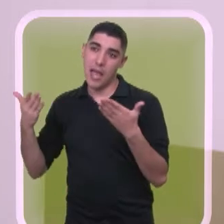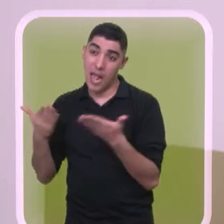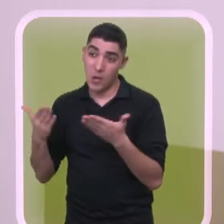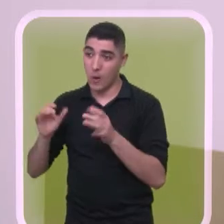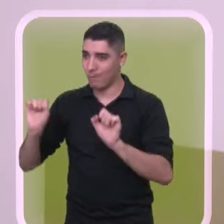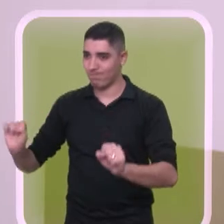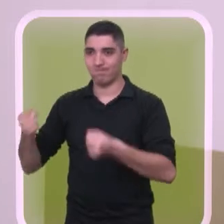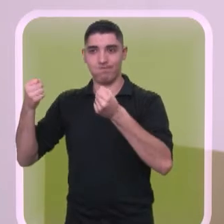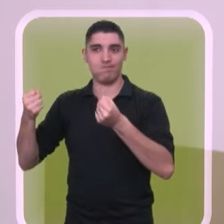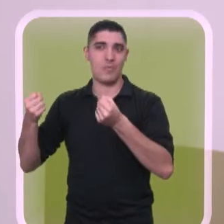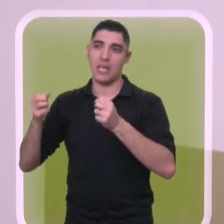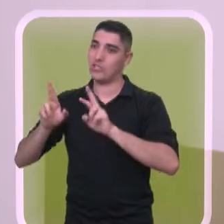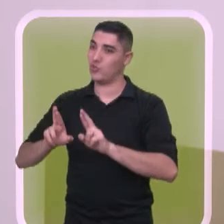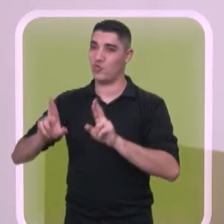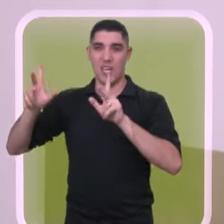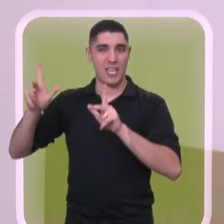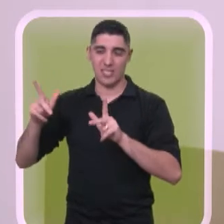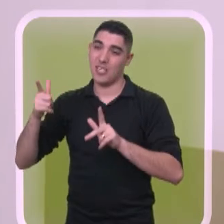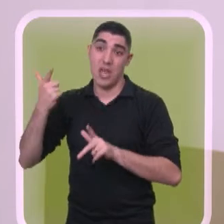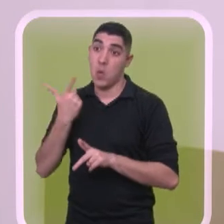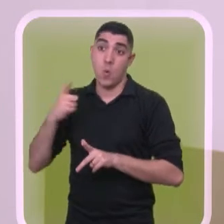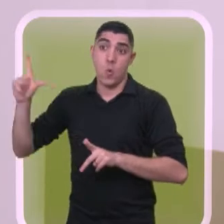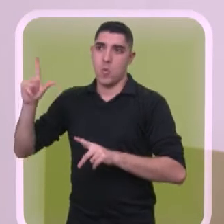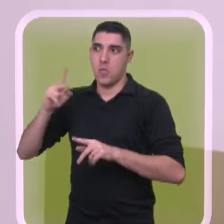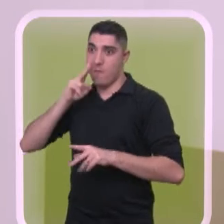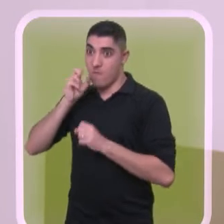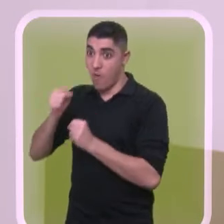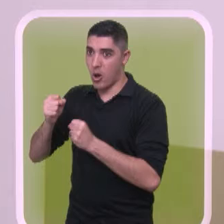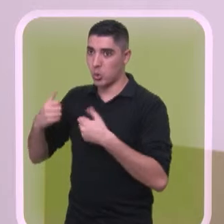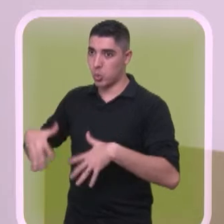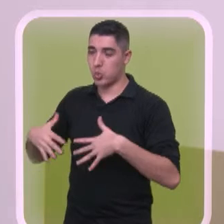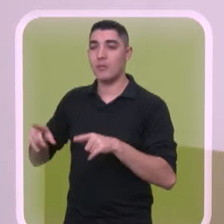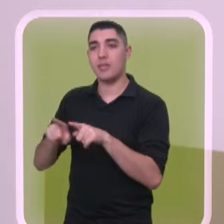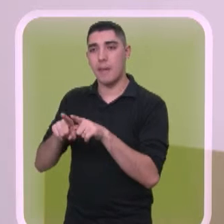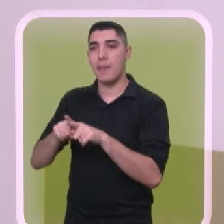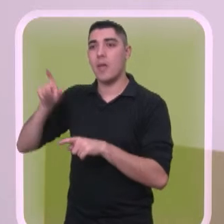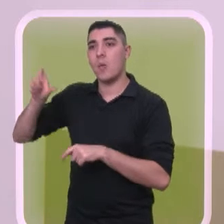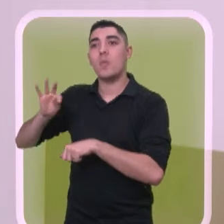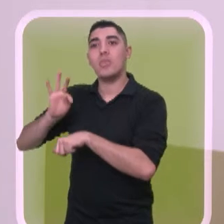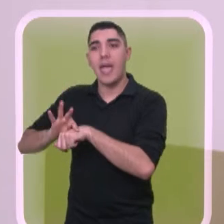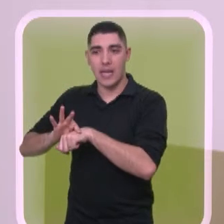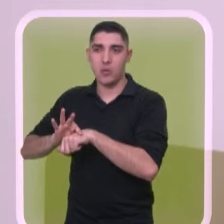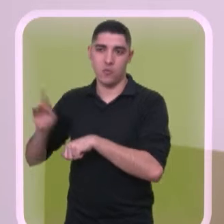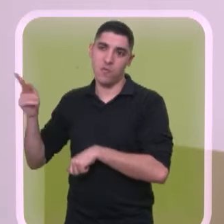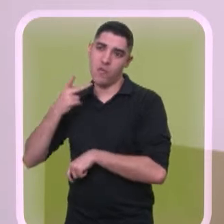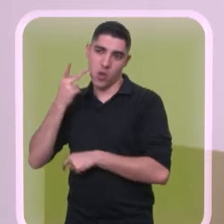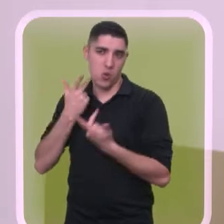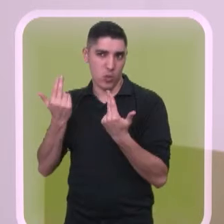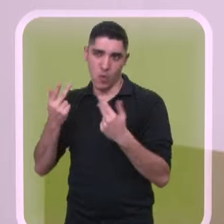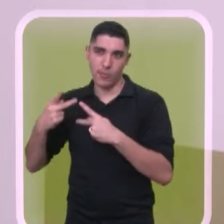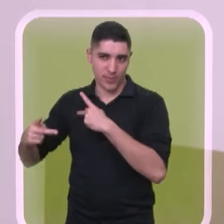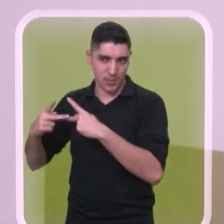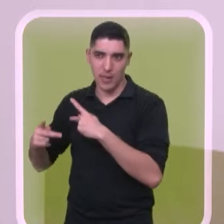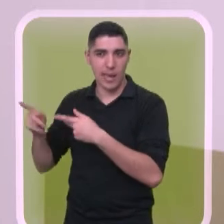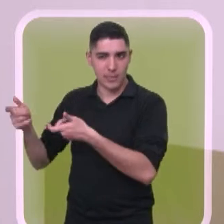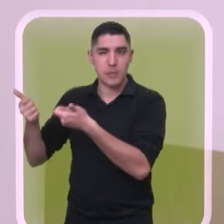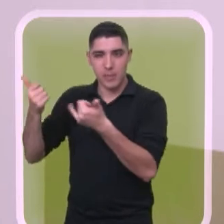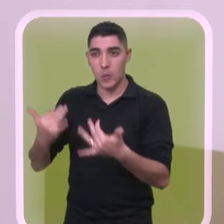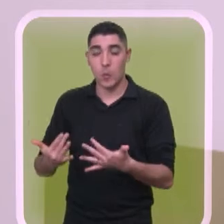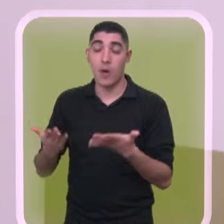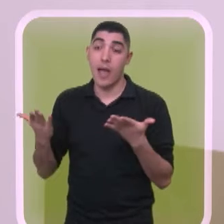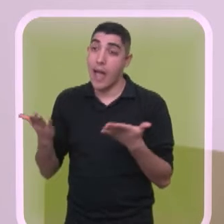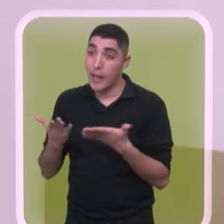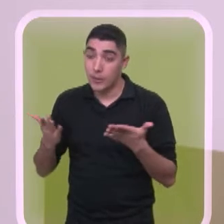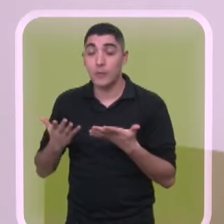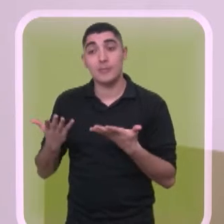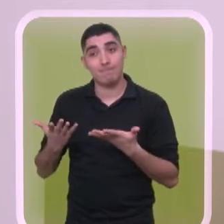mata-mata é outro campeonato, é outro jogo, né, até o técnico do São José também falou isso numa sonora que ele deu pra gente. Enfim, agora o